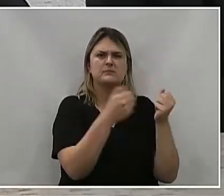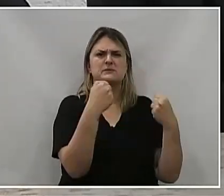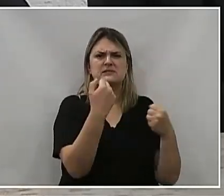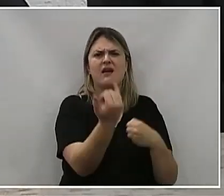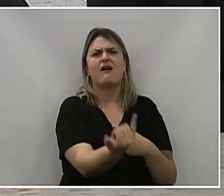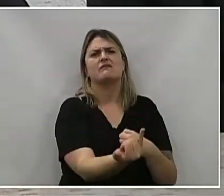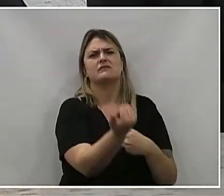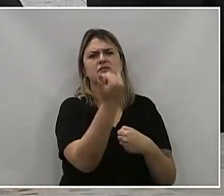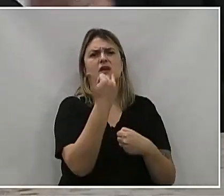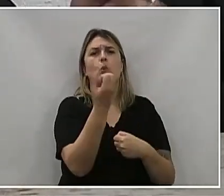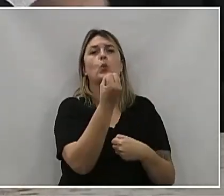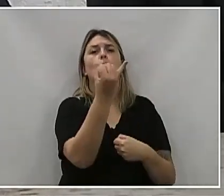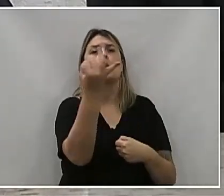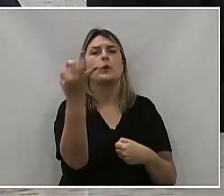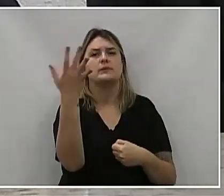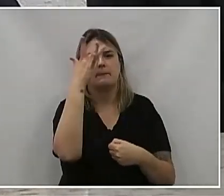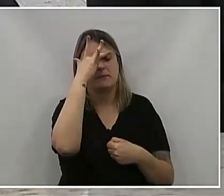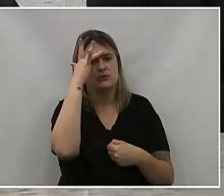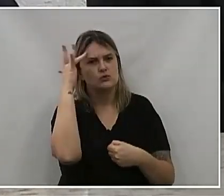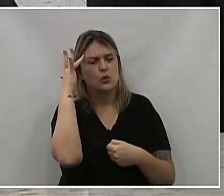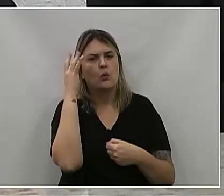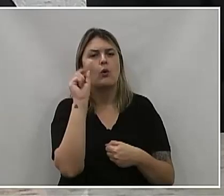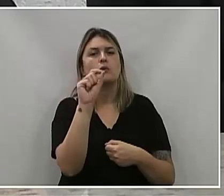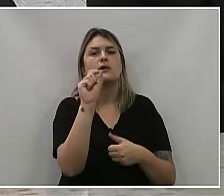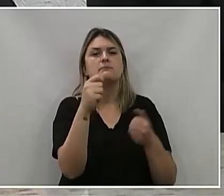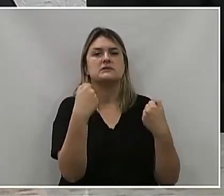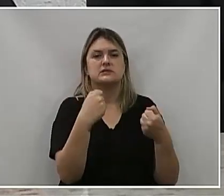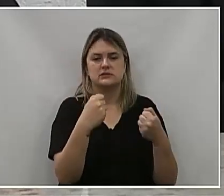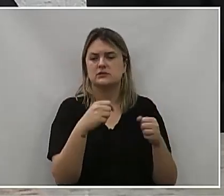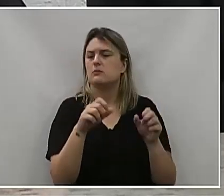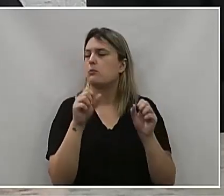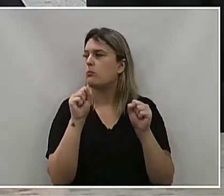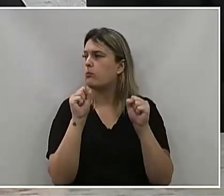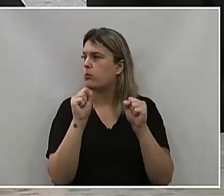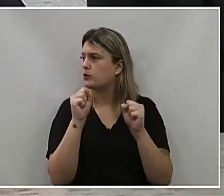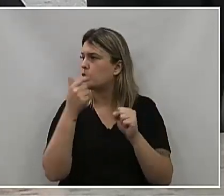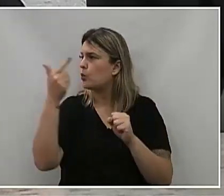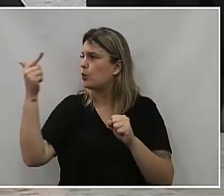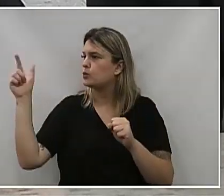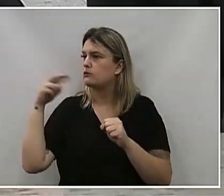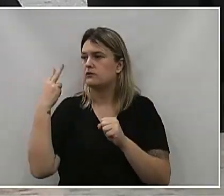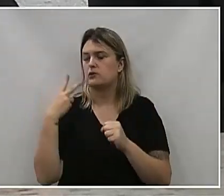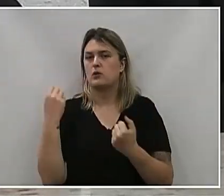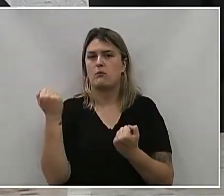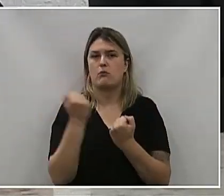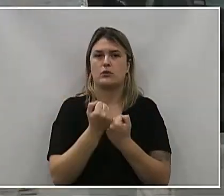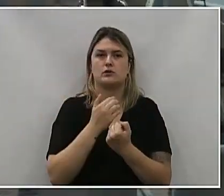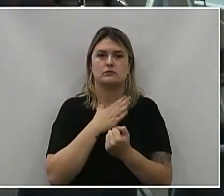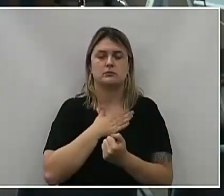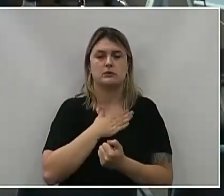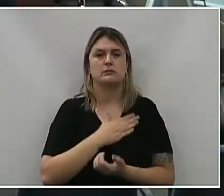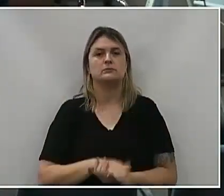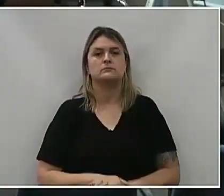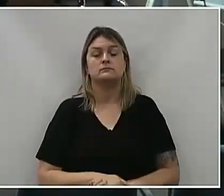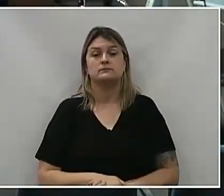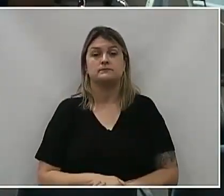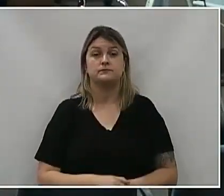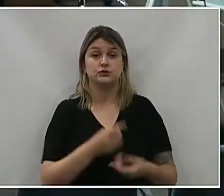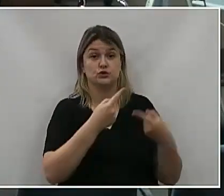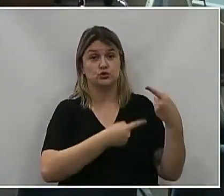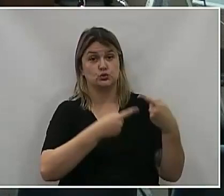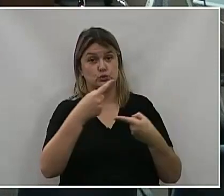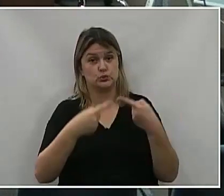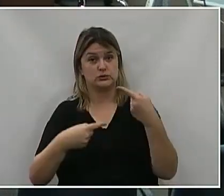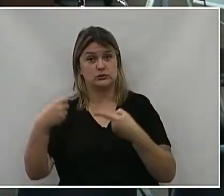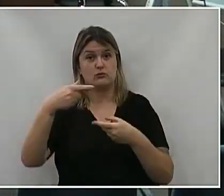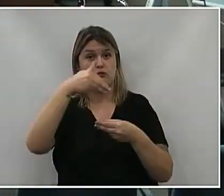informado a esta casa e deixo aberto a todos os vereadores que quiserem também discutir sobre esse assunto. Muito obrigado. Em discussão,